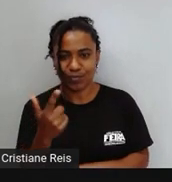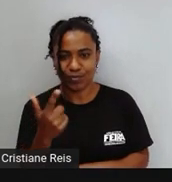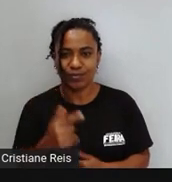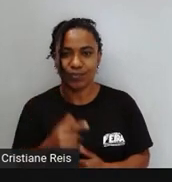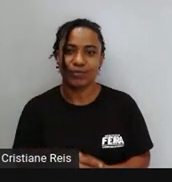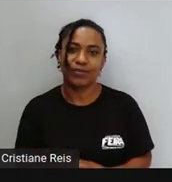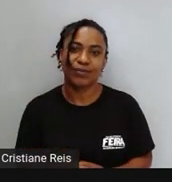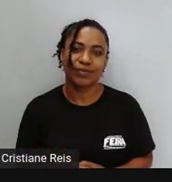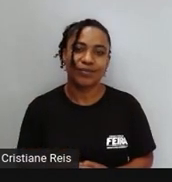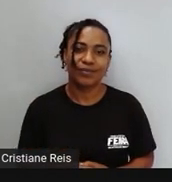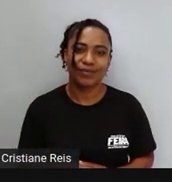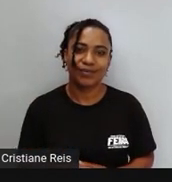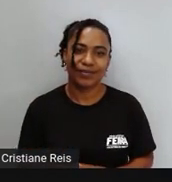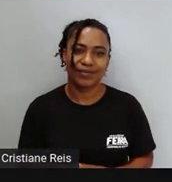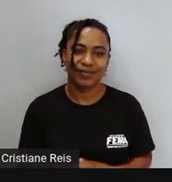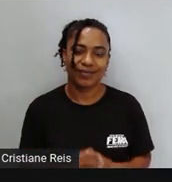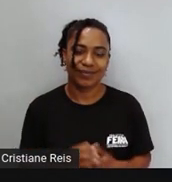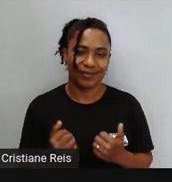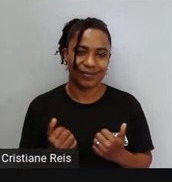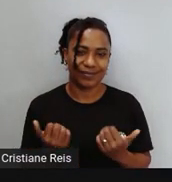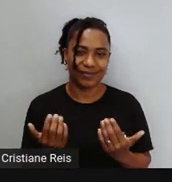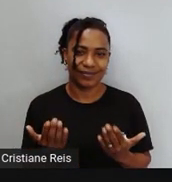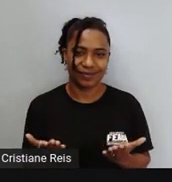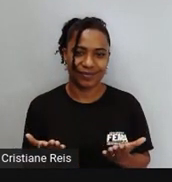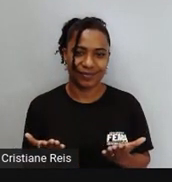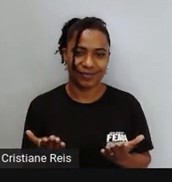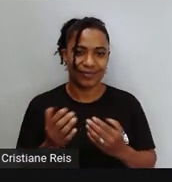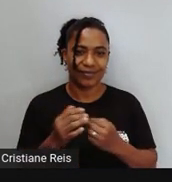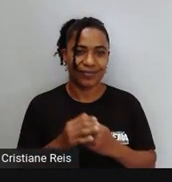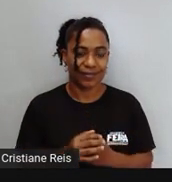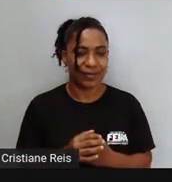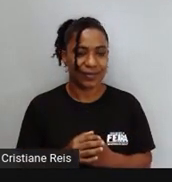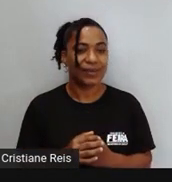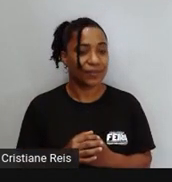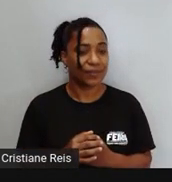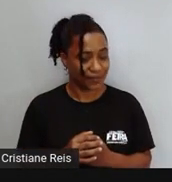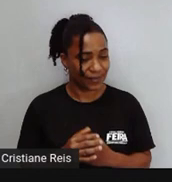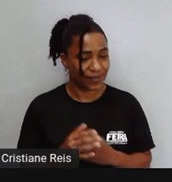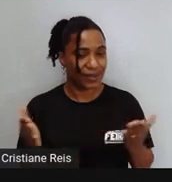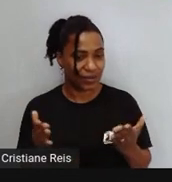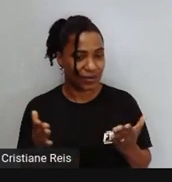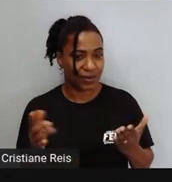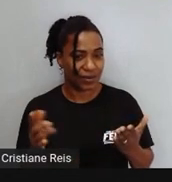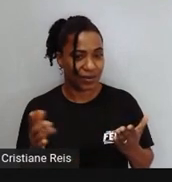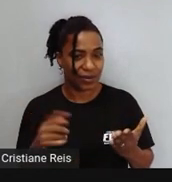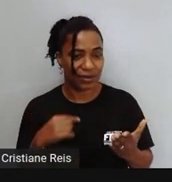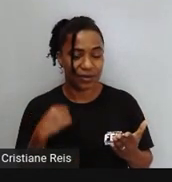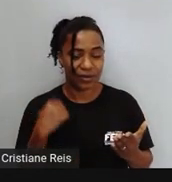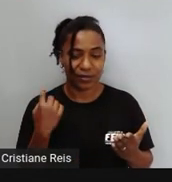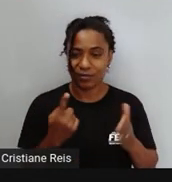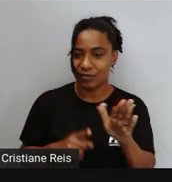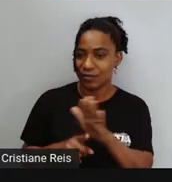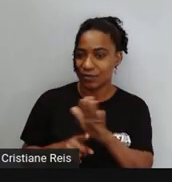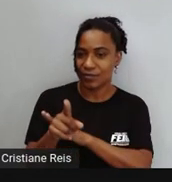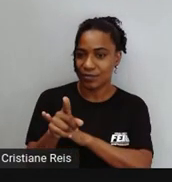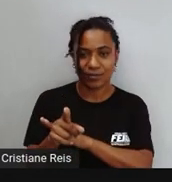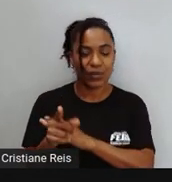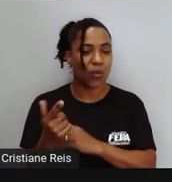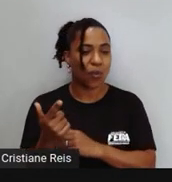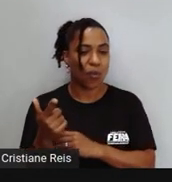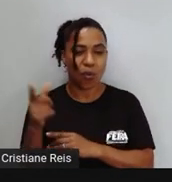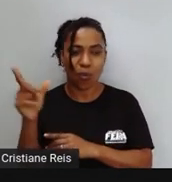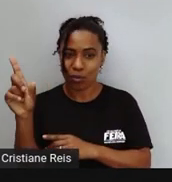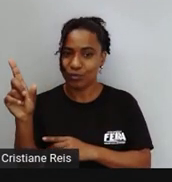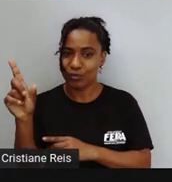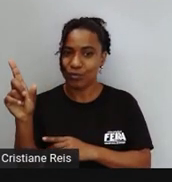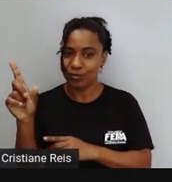Ask the price of plural items. Então nós vamos agora perguntar o preço de produtos, agora